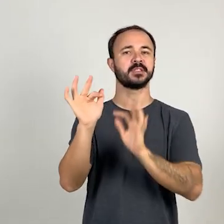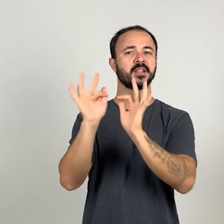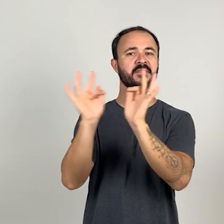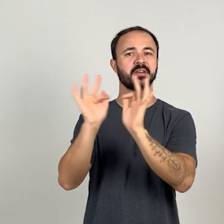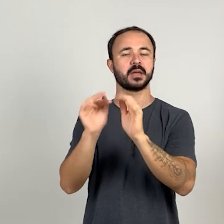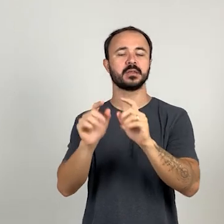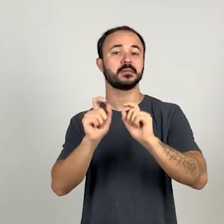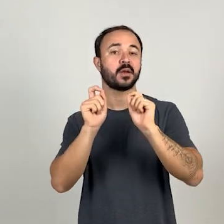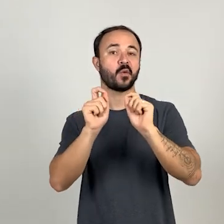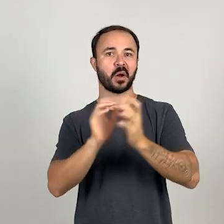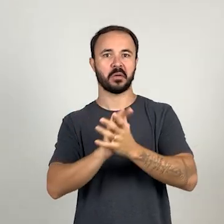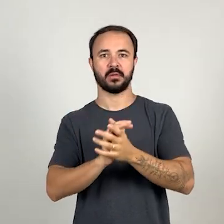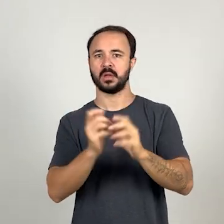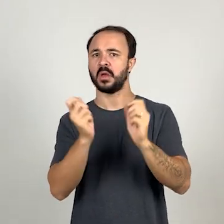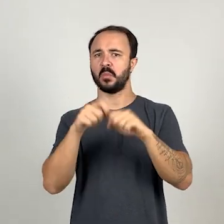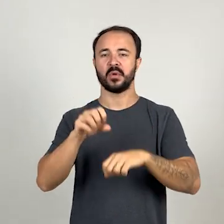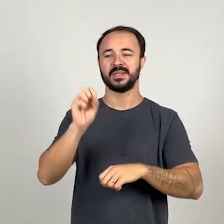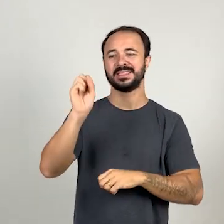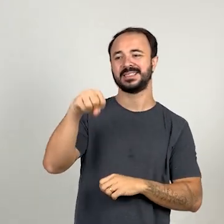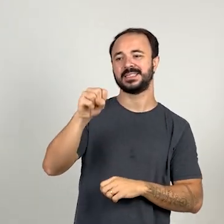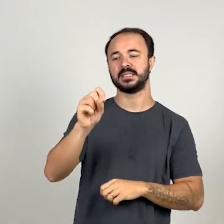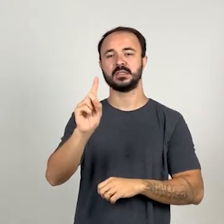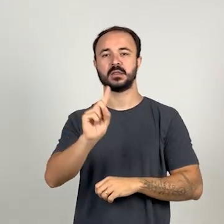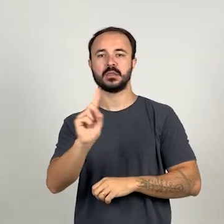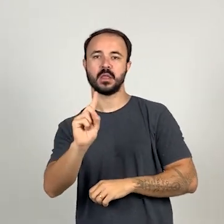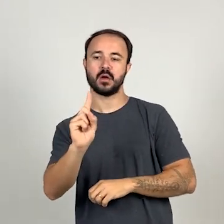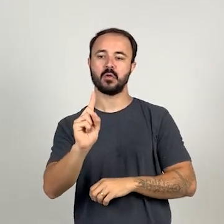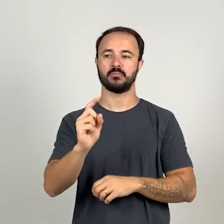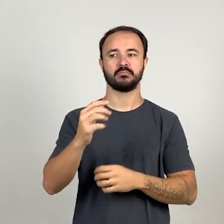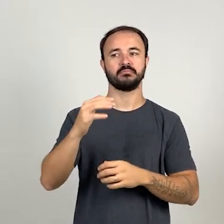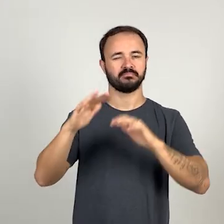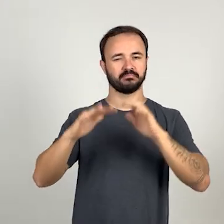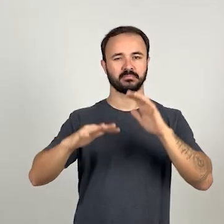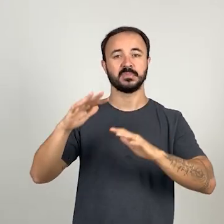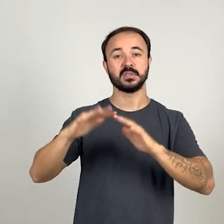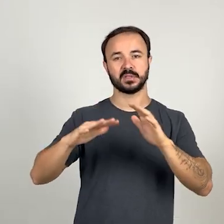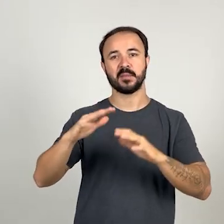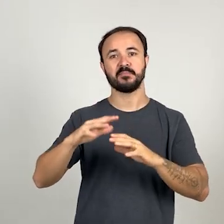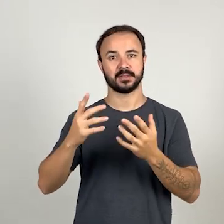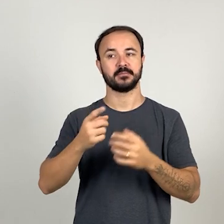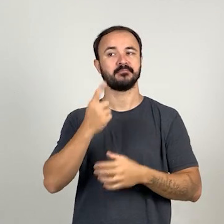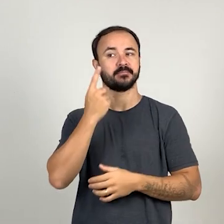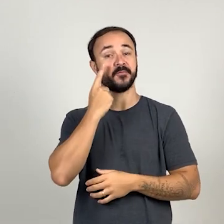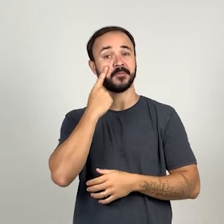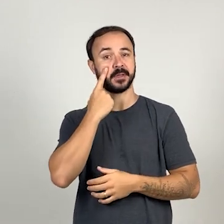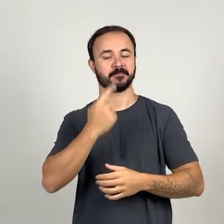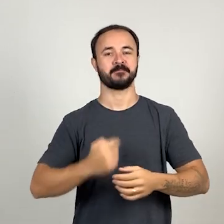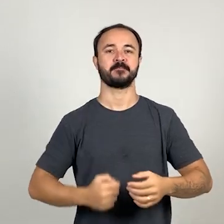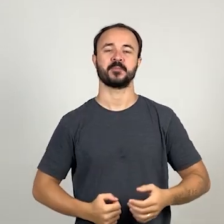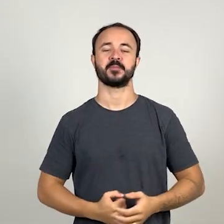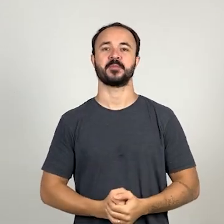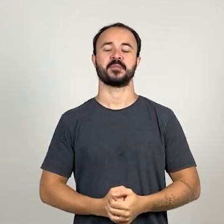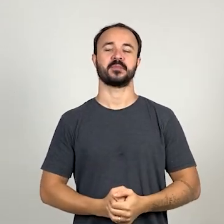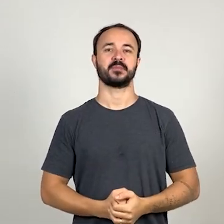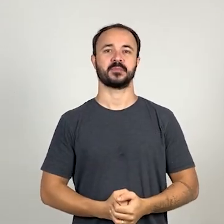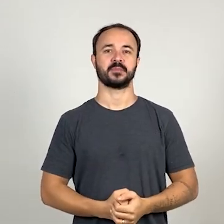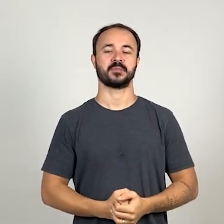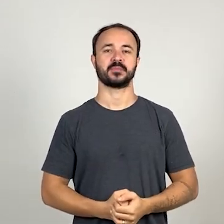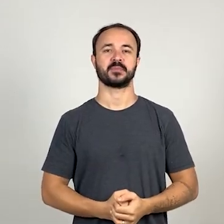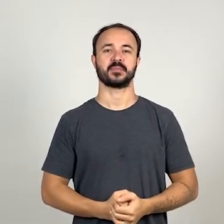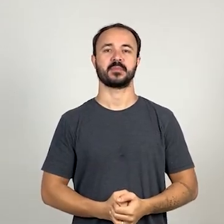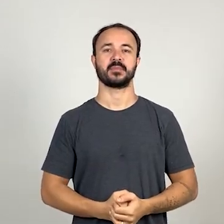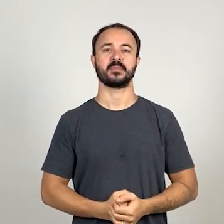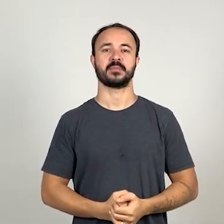afirmativa ou na forma negativa, que vai se encaixar melhor para a resposta. They watched their